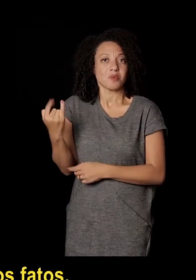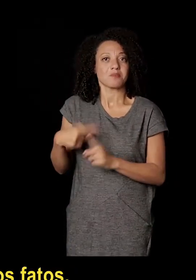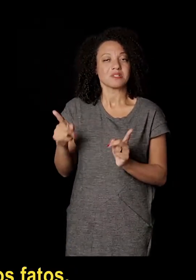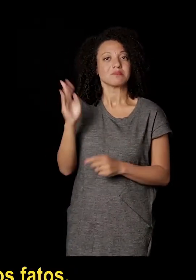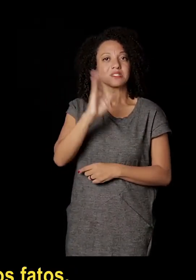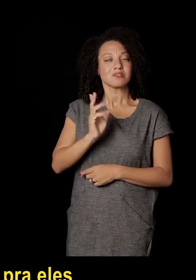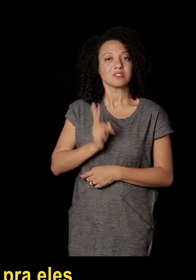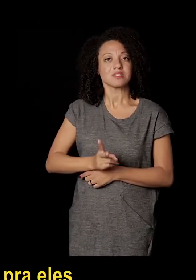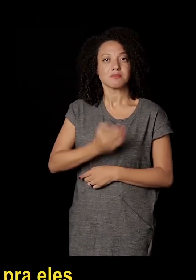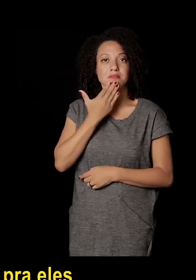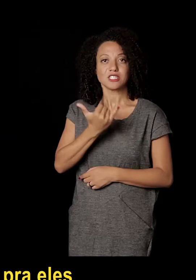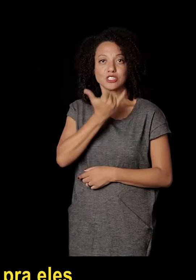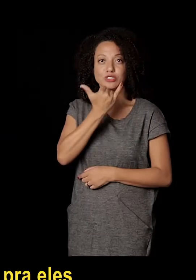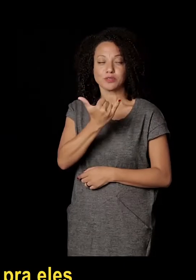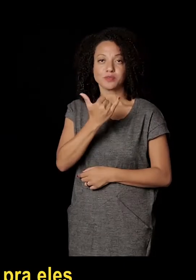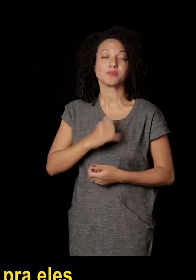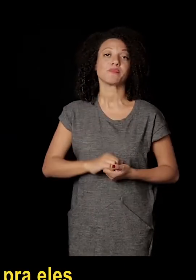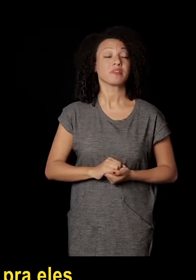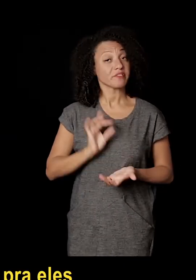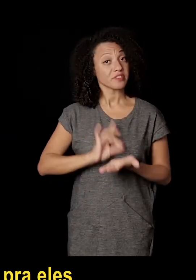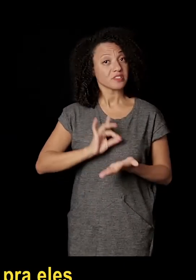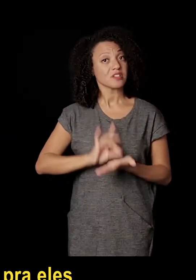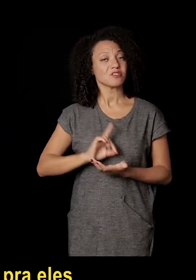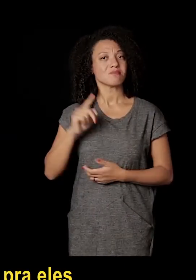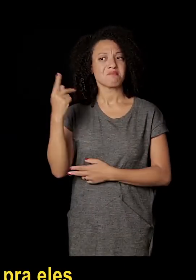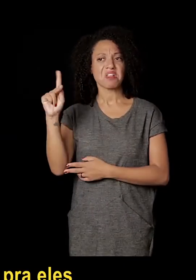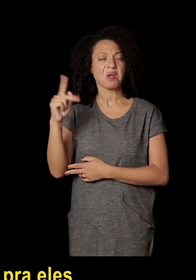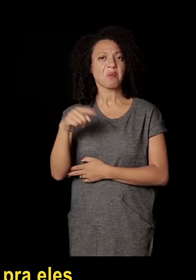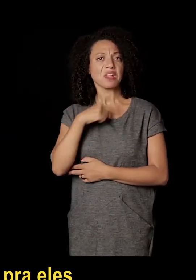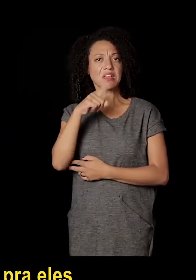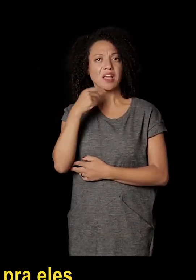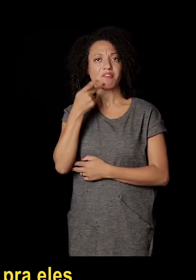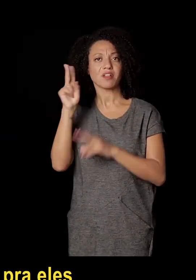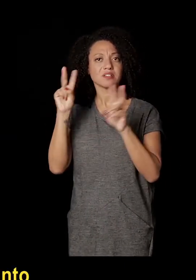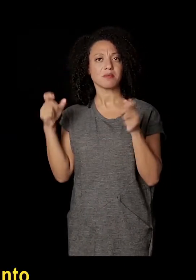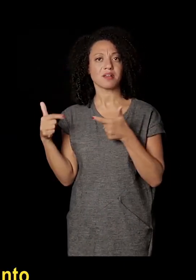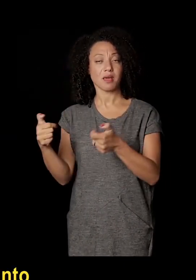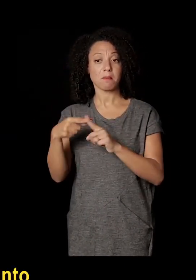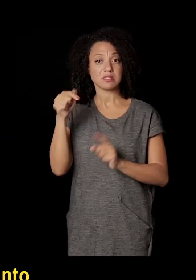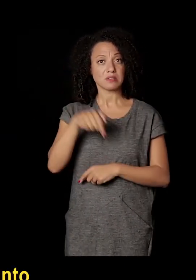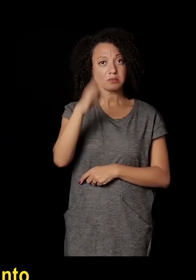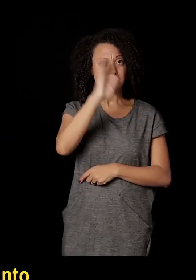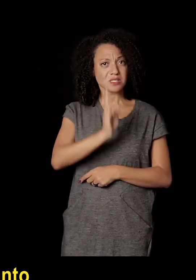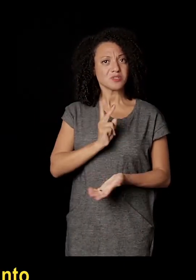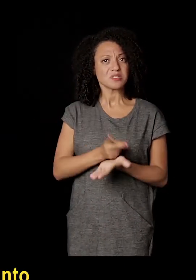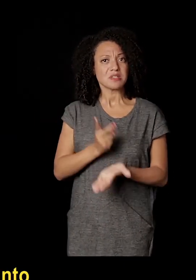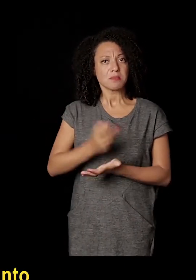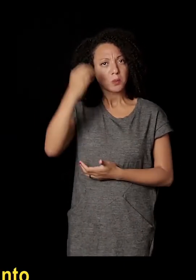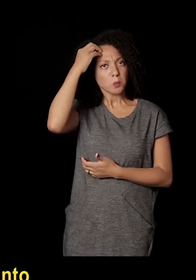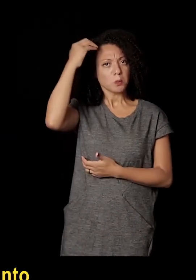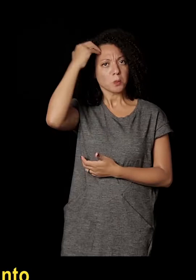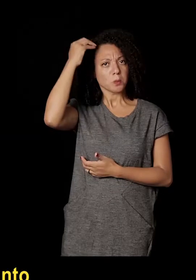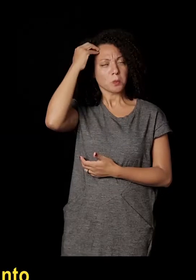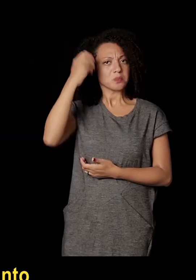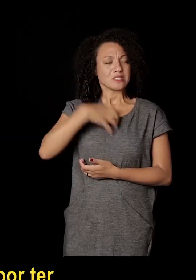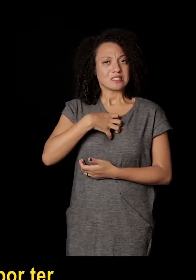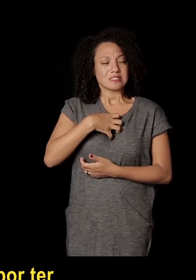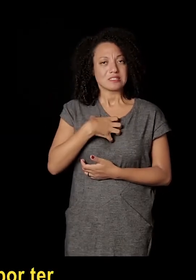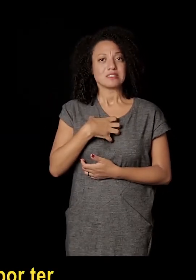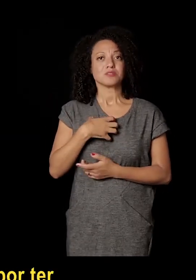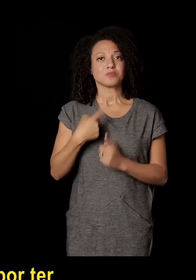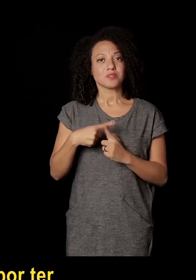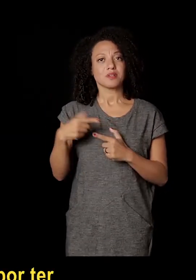fatos, que não tem tanta importância para eles quanto para a gente. E é verdade, no Paraguai não se fala tanto no assunto quanto no Brasil. Aqui é uma